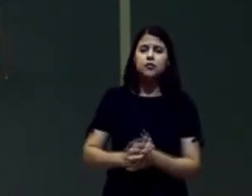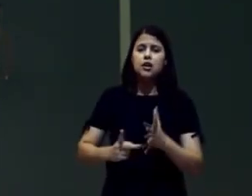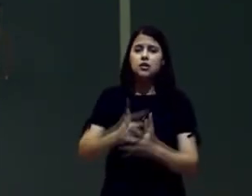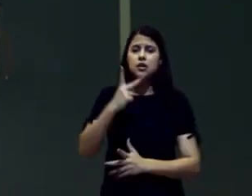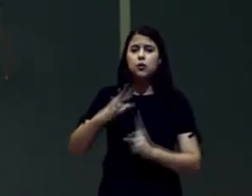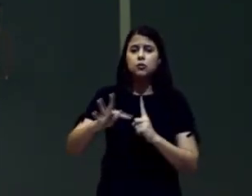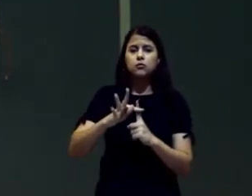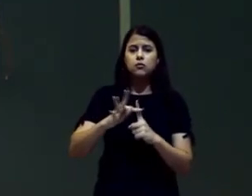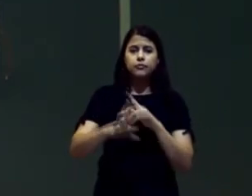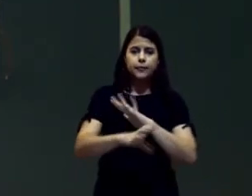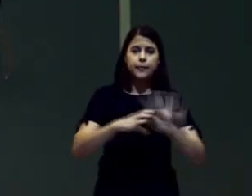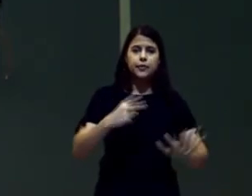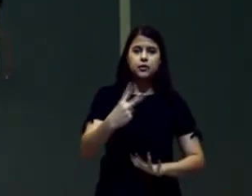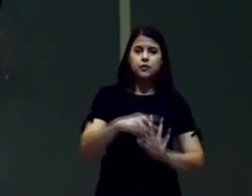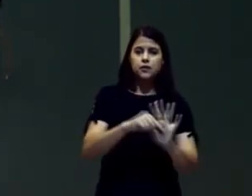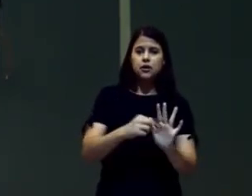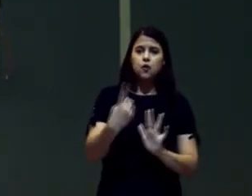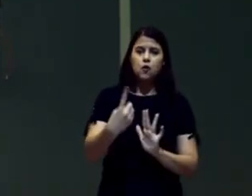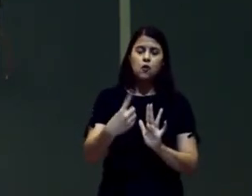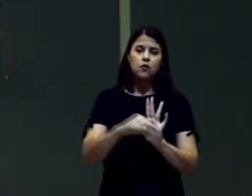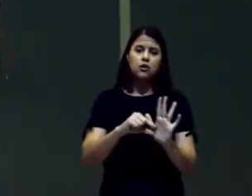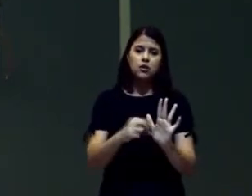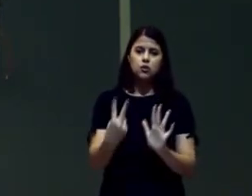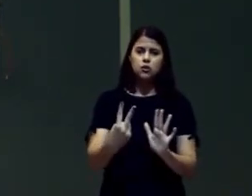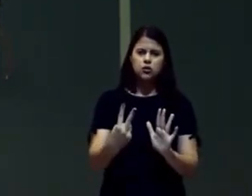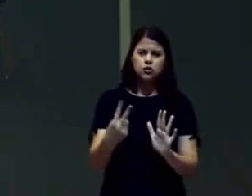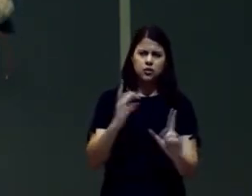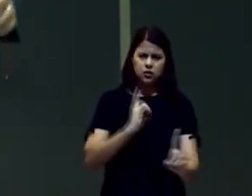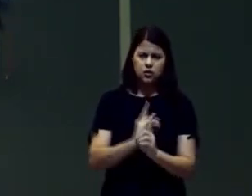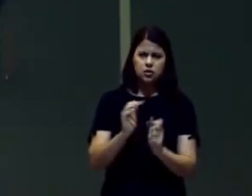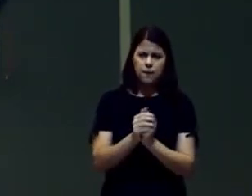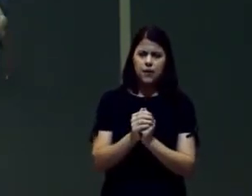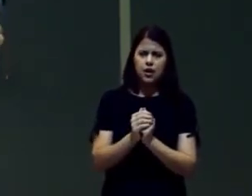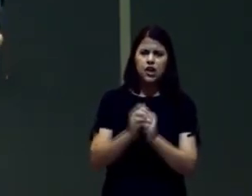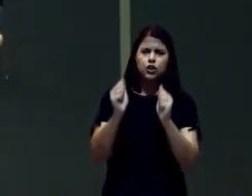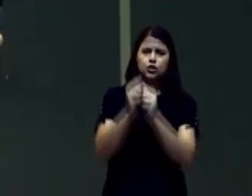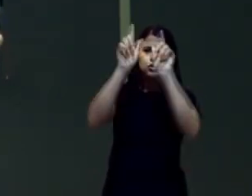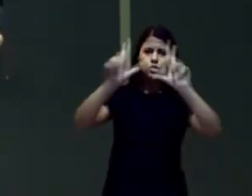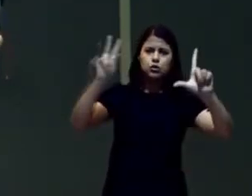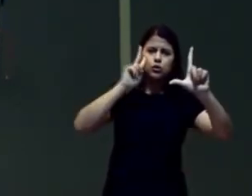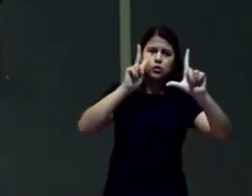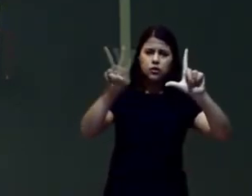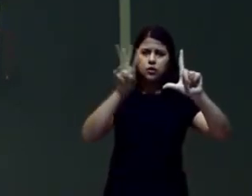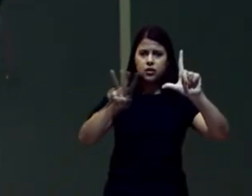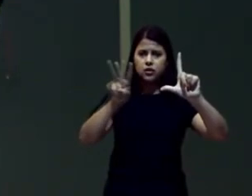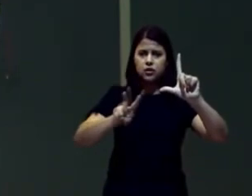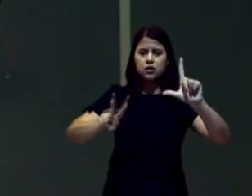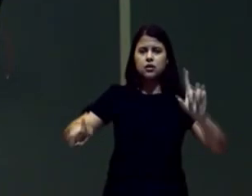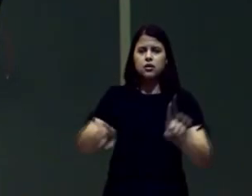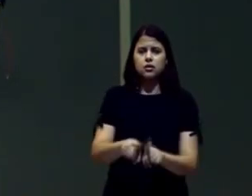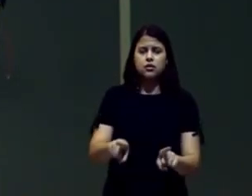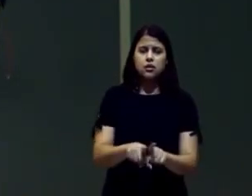2, versículos 1 e 2. Você encontrou, diz amém. Acredito que vai aparecer no telão para você que está em casa, a quem eu dirijo também